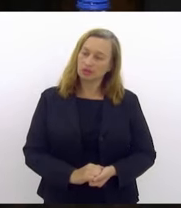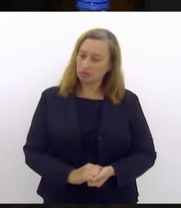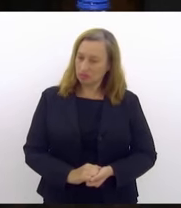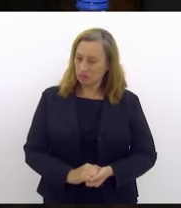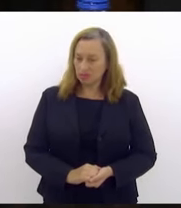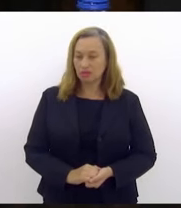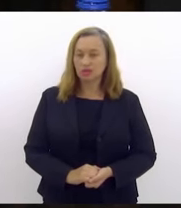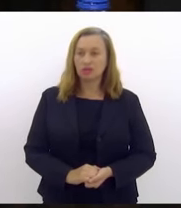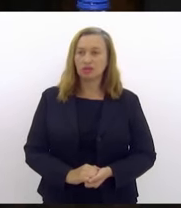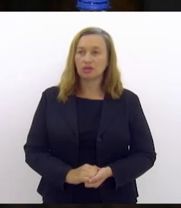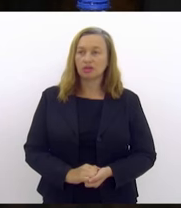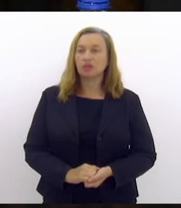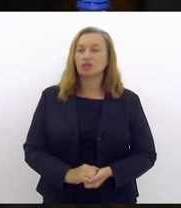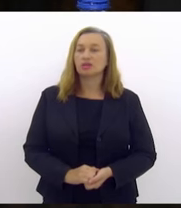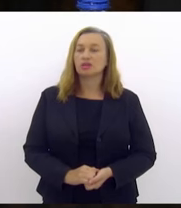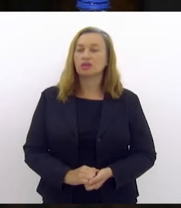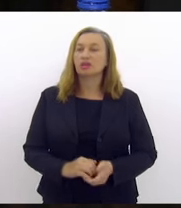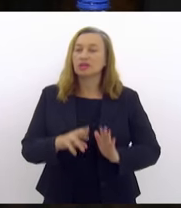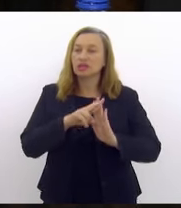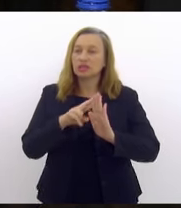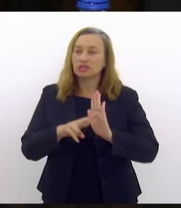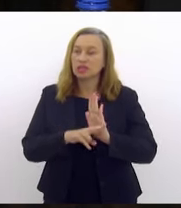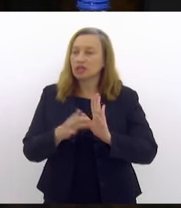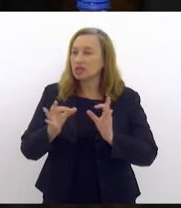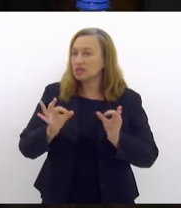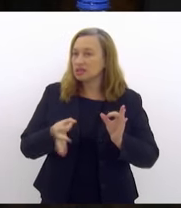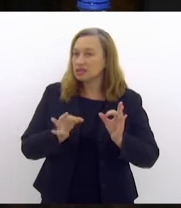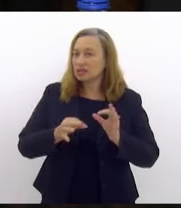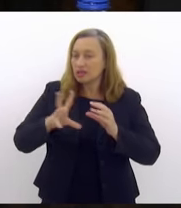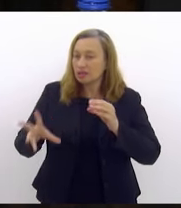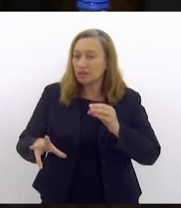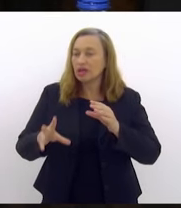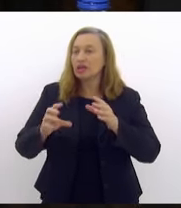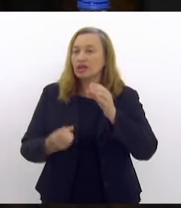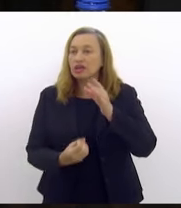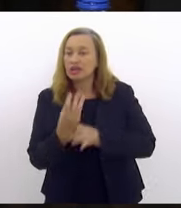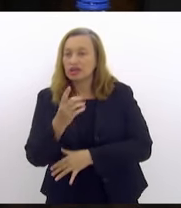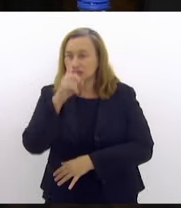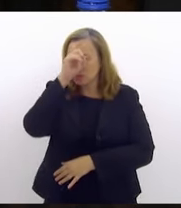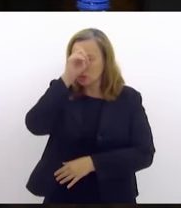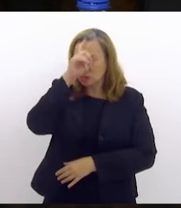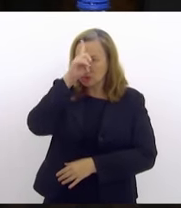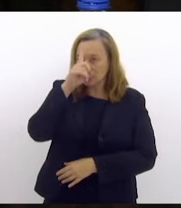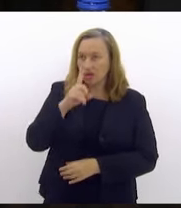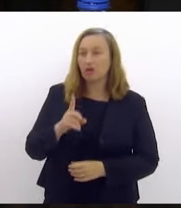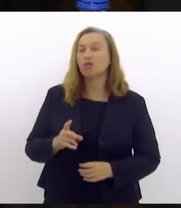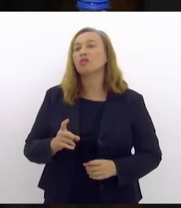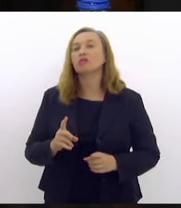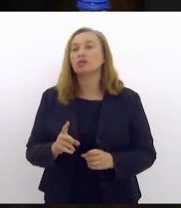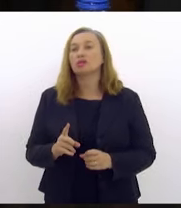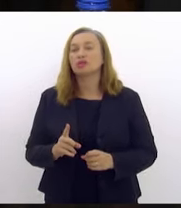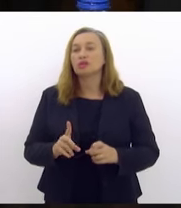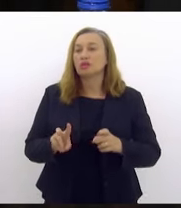a adotar as medidas necessárias para a implantação do Hospital Veterinário Público Estadual para